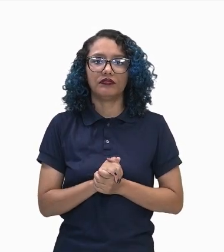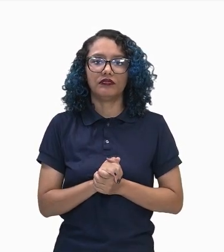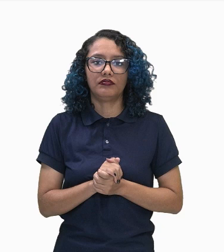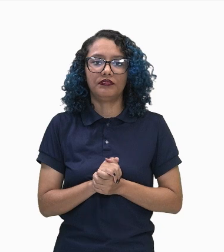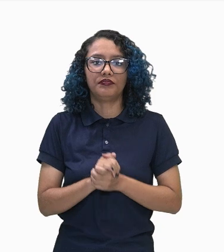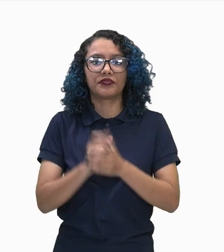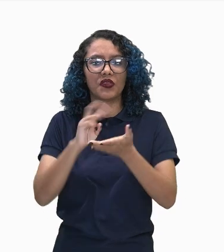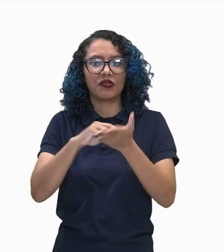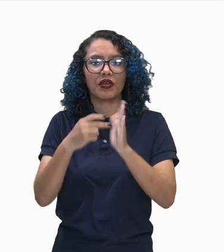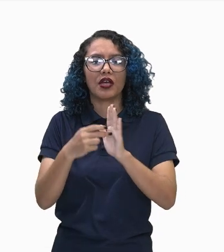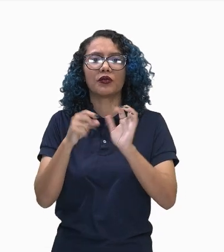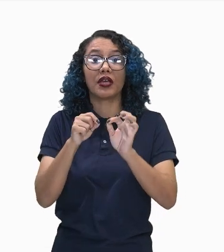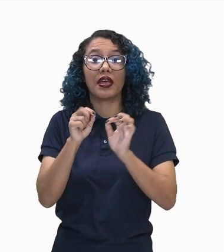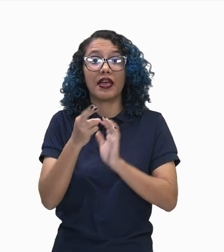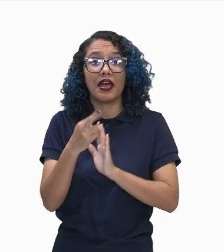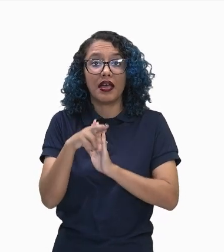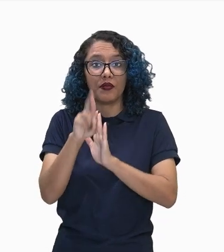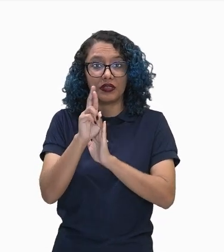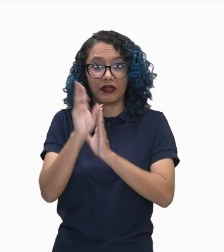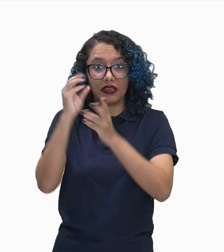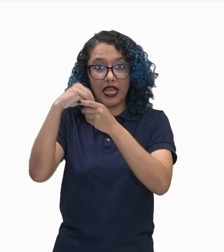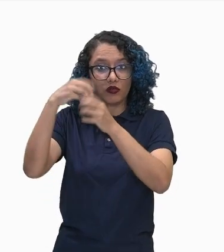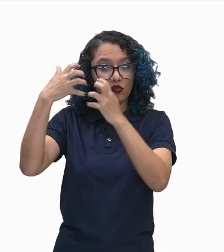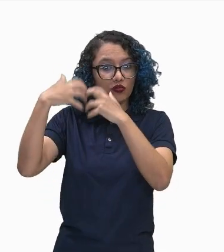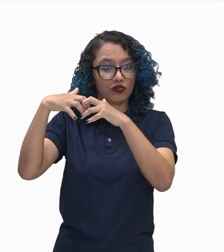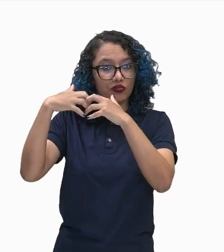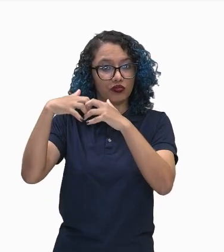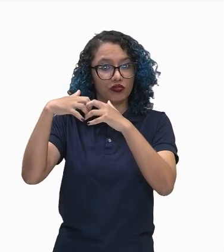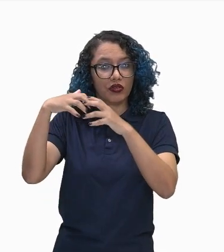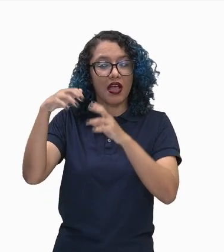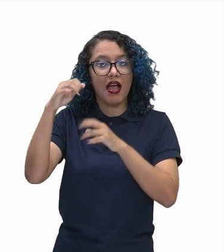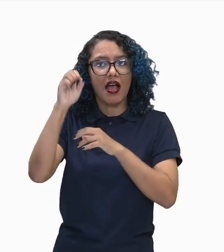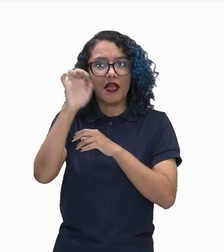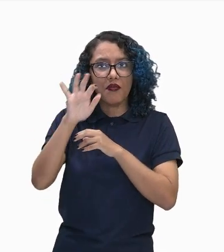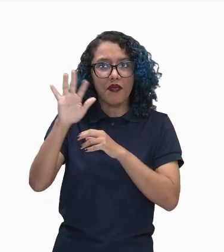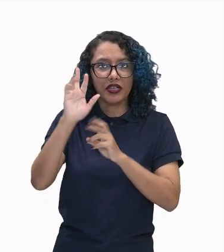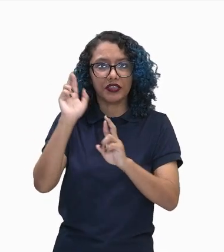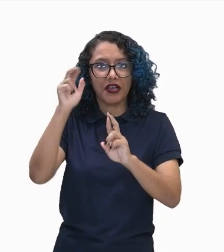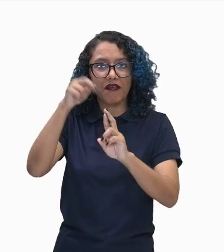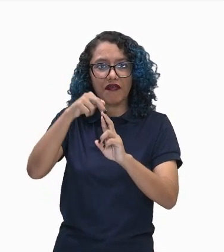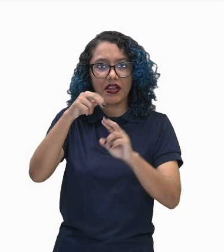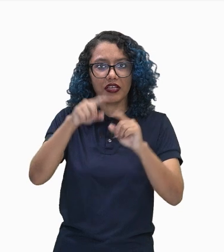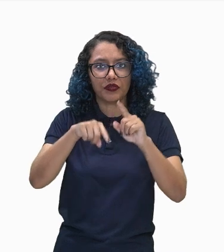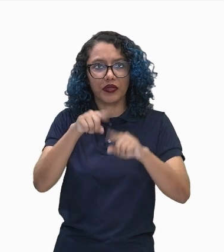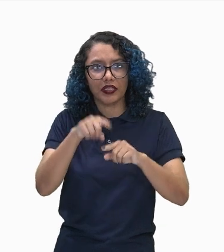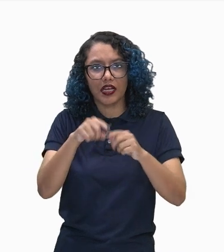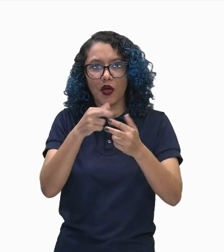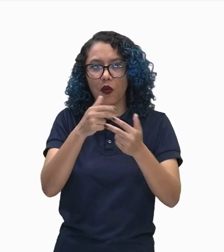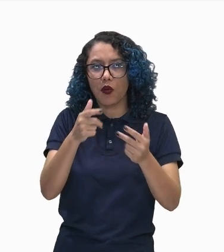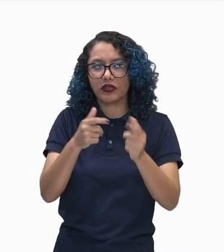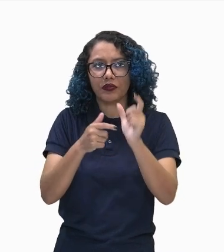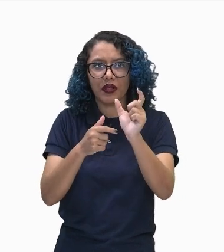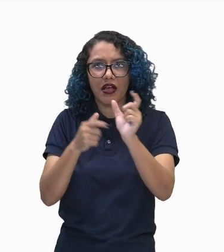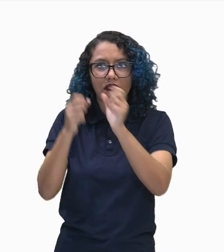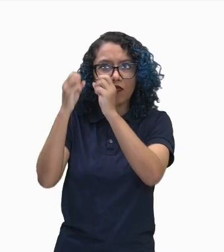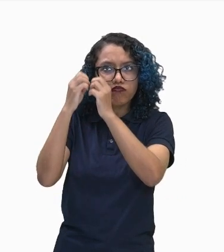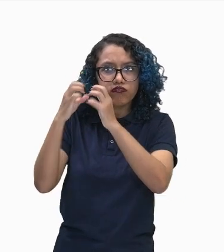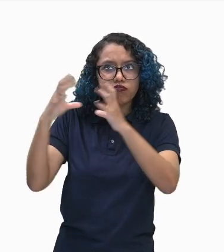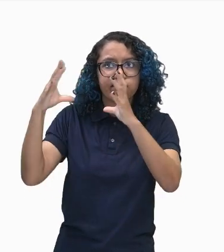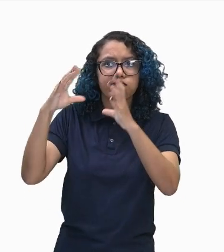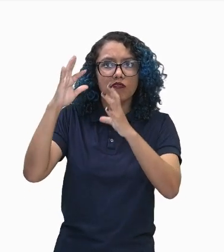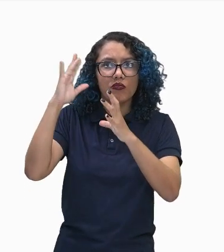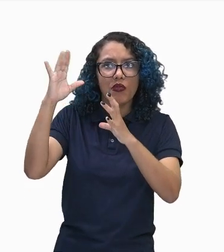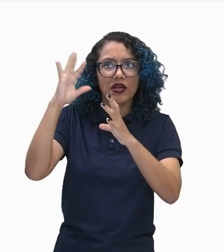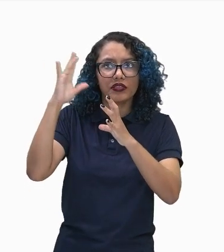ou seja, é a imagem que construímos na nossa cabeça quando ouvimos uma palavra. Vamos ver um